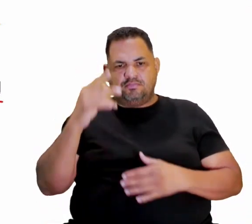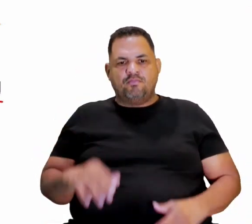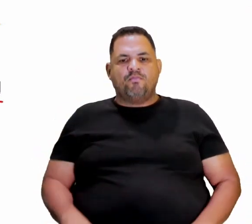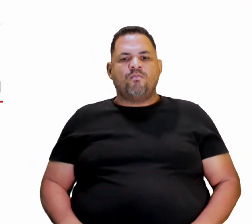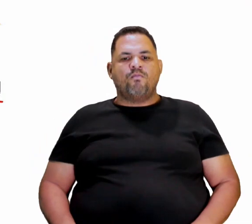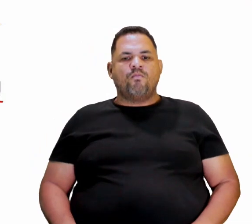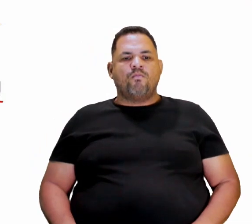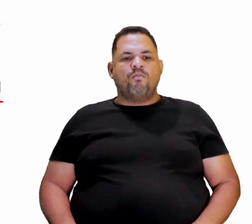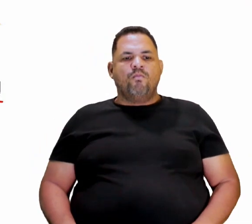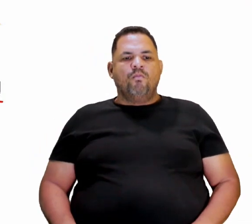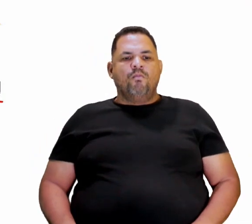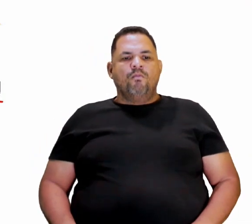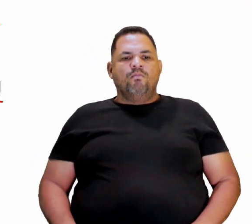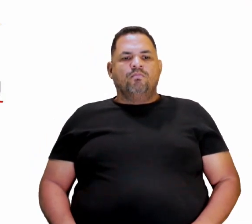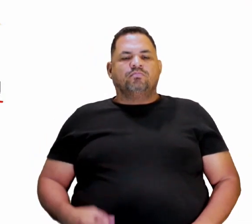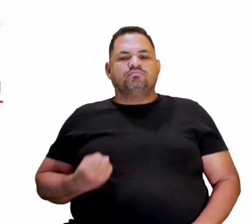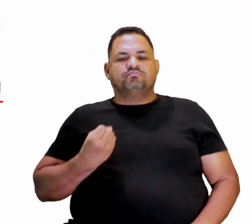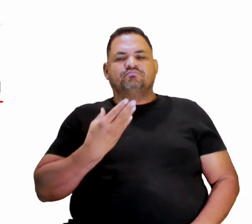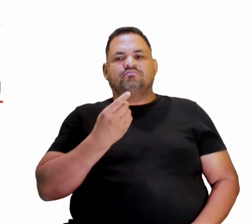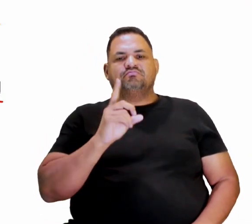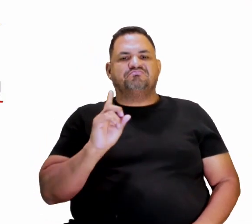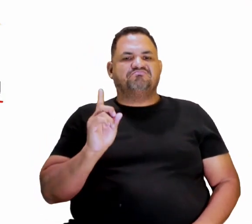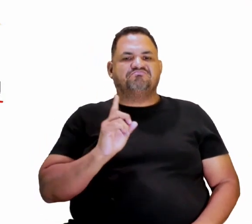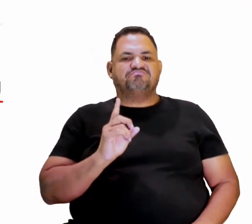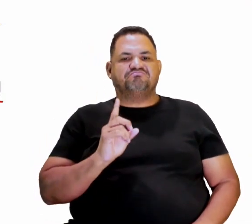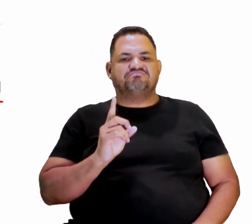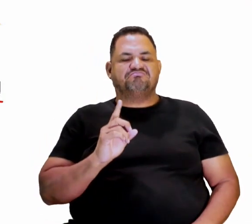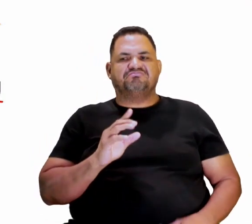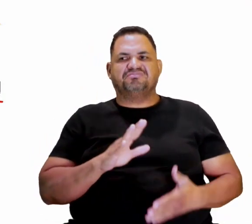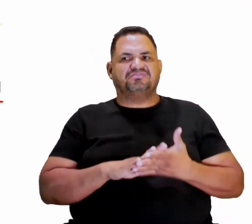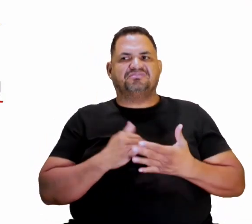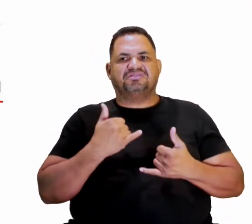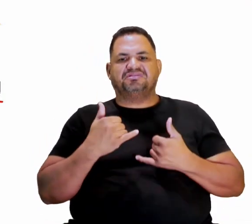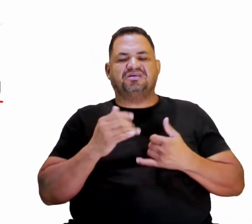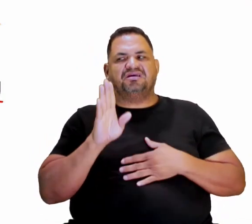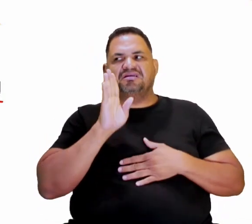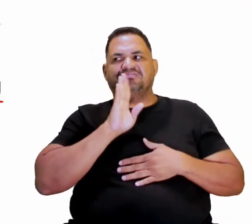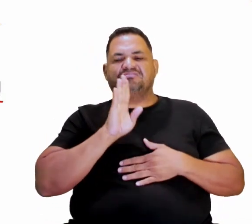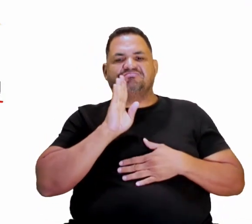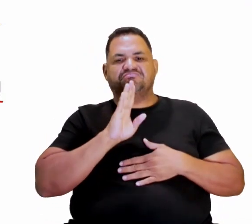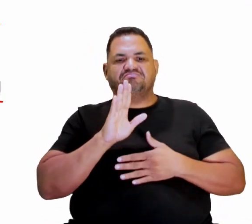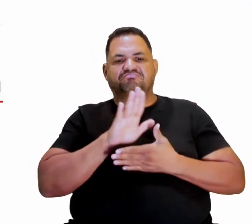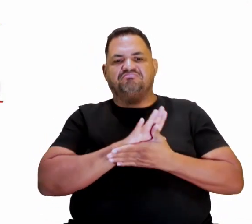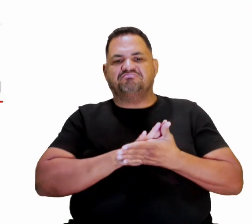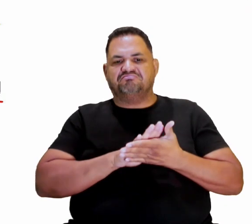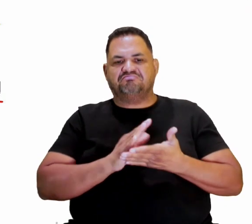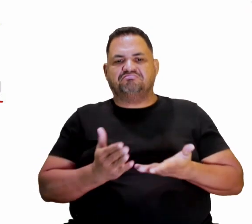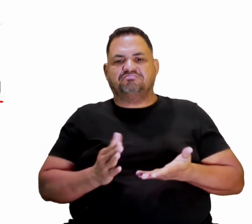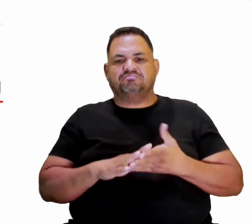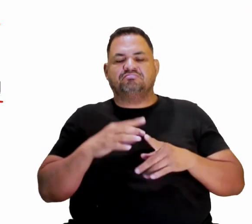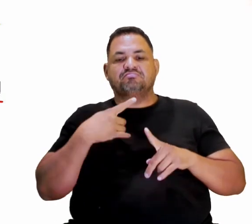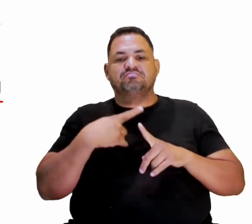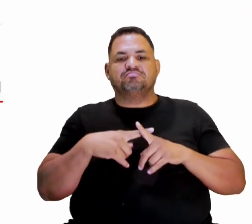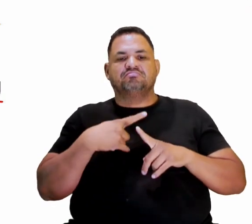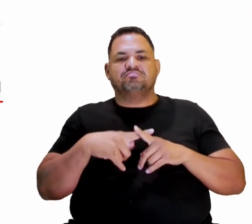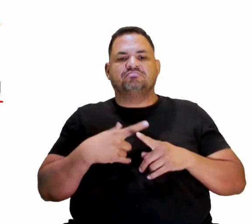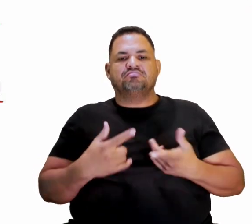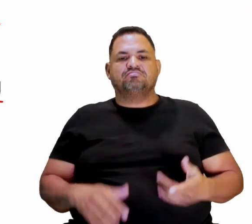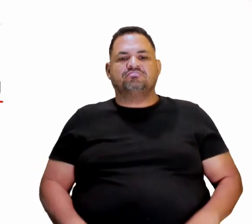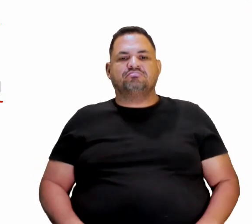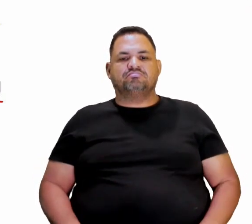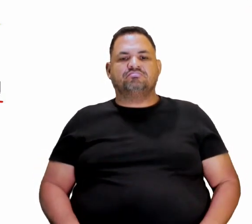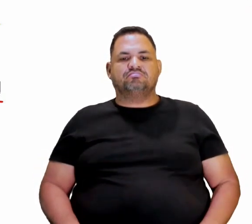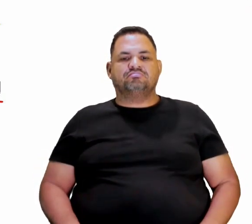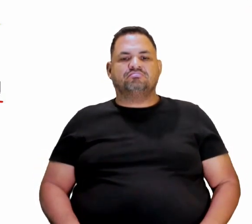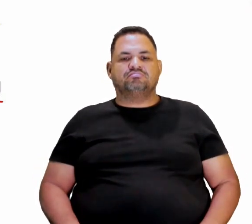is not fun at all. Viajar não é nada divertido because of travel sickness. Por causa do quê? Da